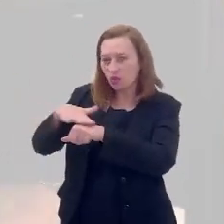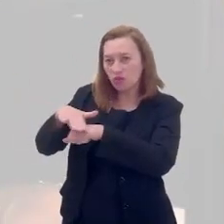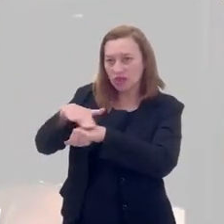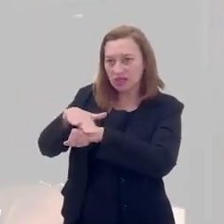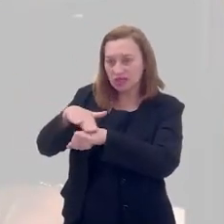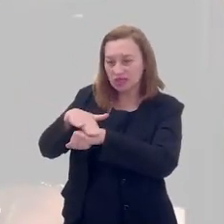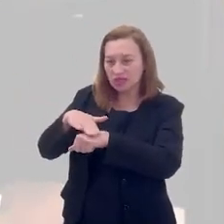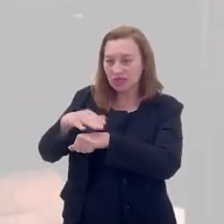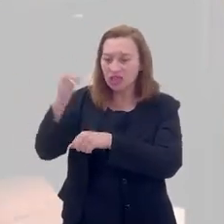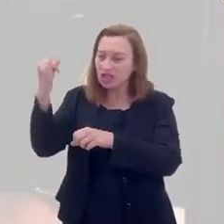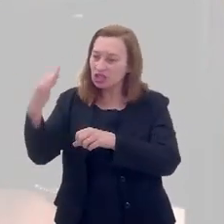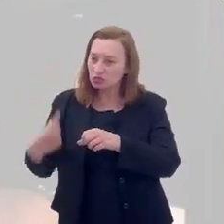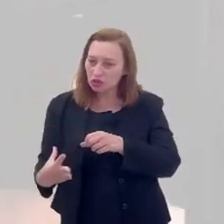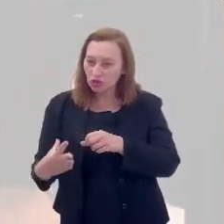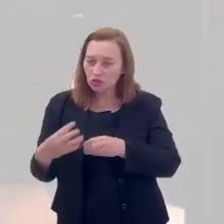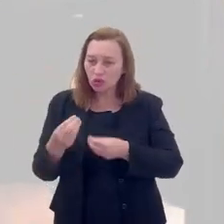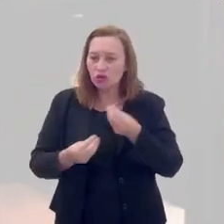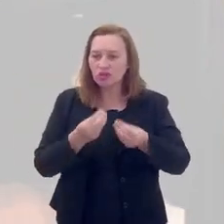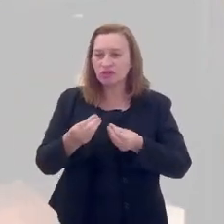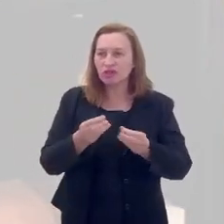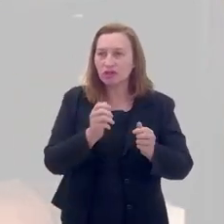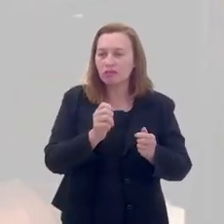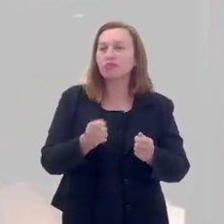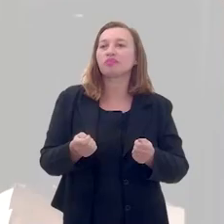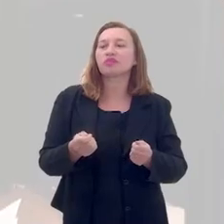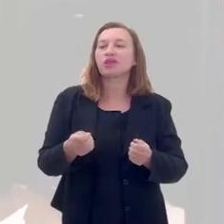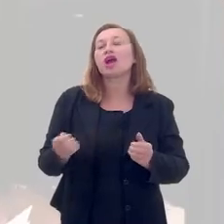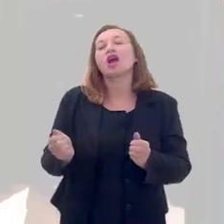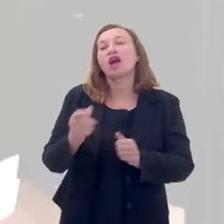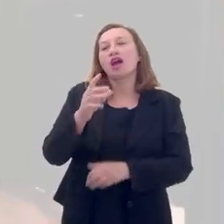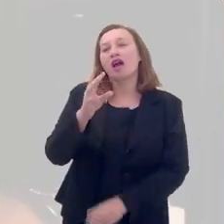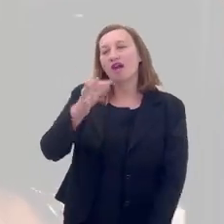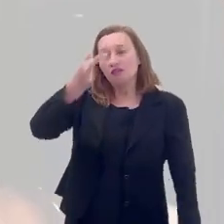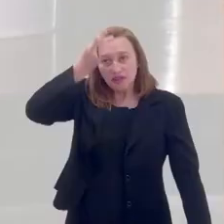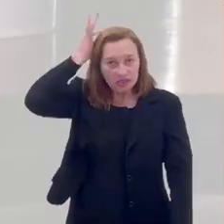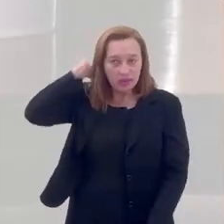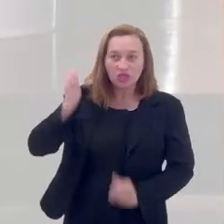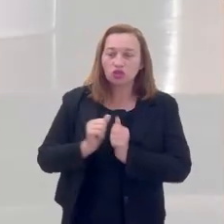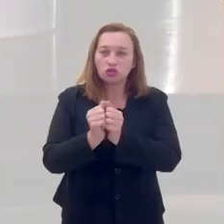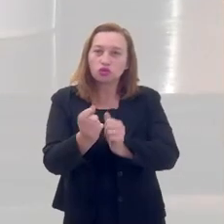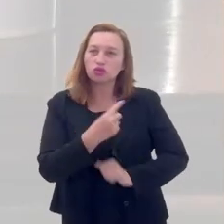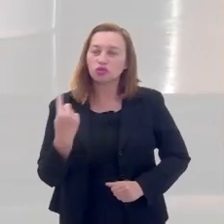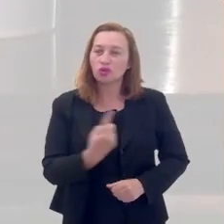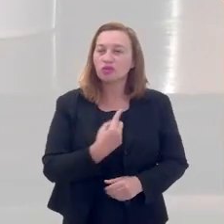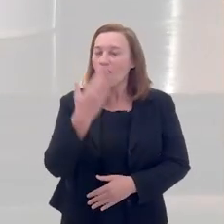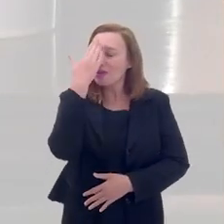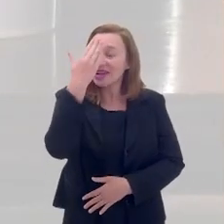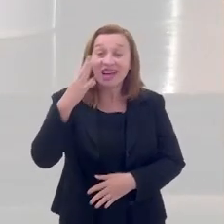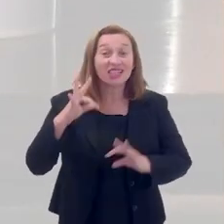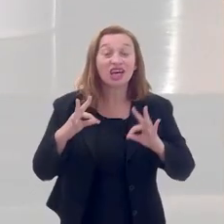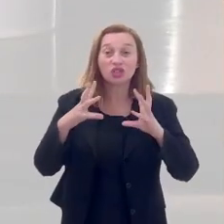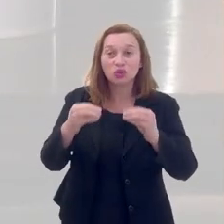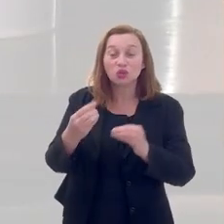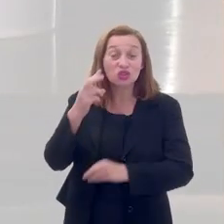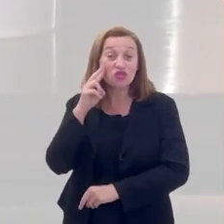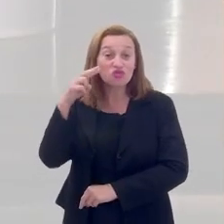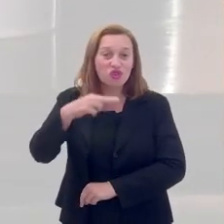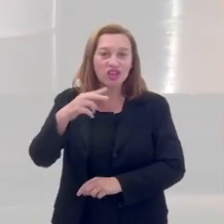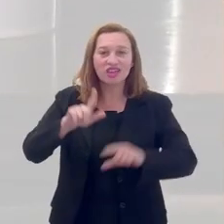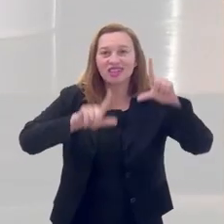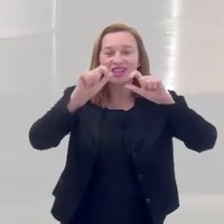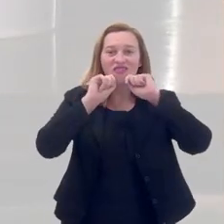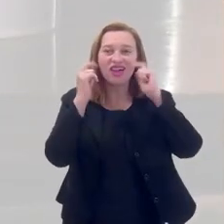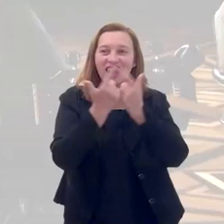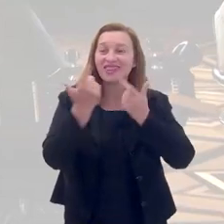é um cara da melhor qualidade Fred Pacheco junto conosco do louvor são muito obrigado a todos que nos ouvem que nos